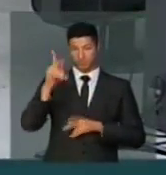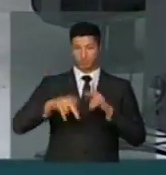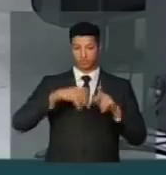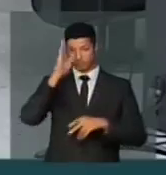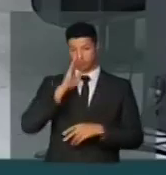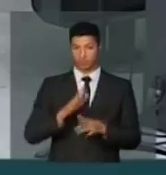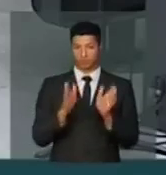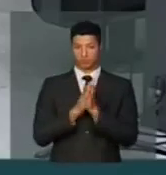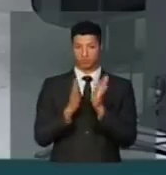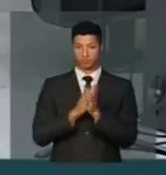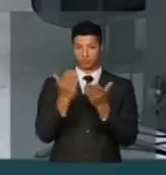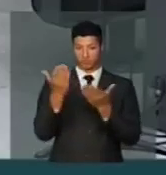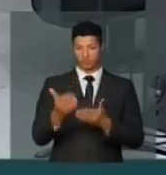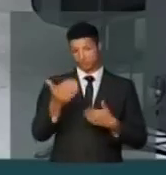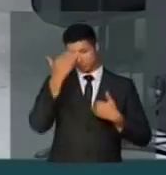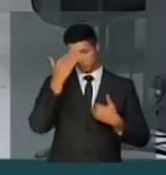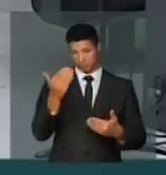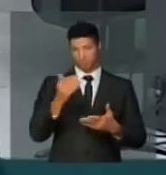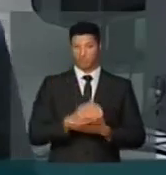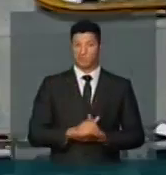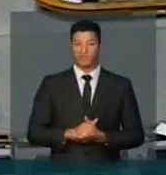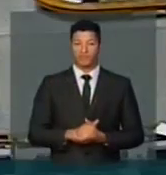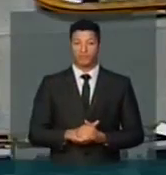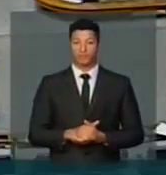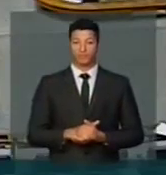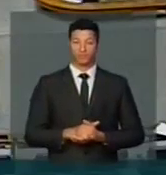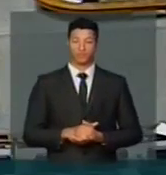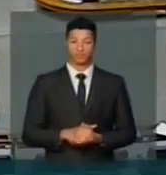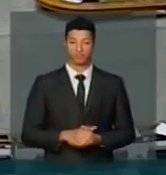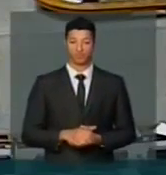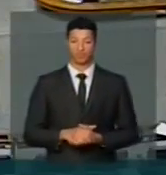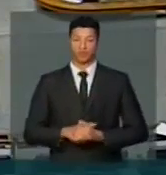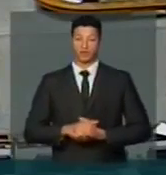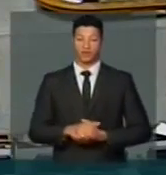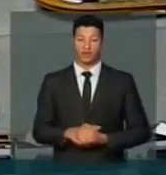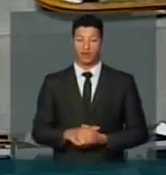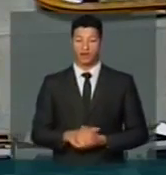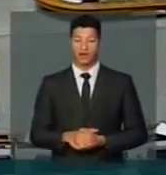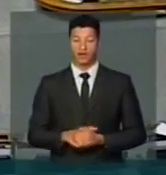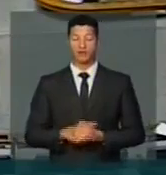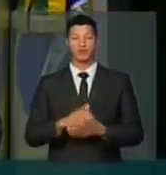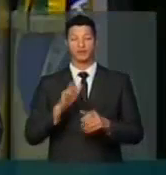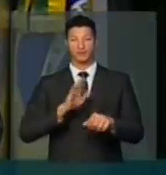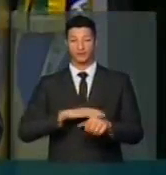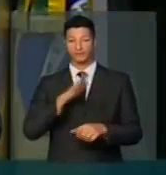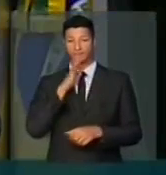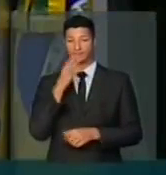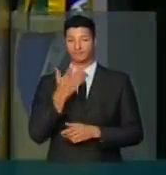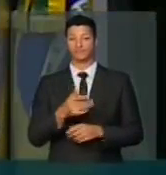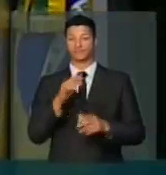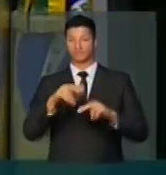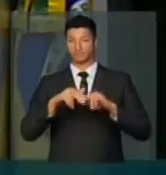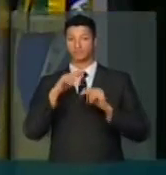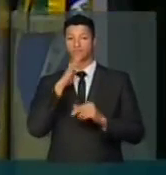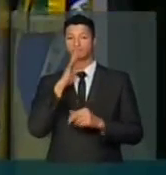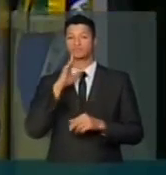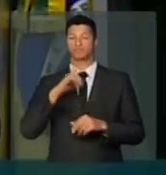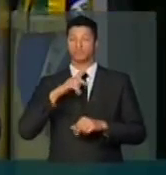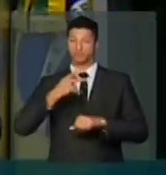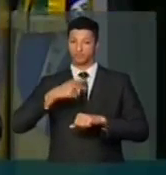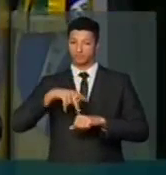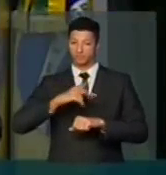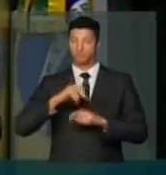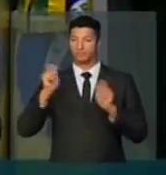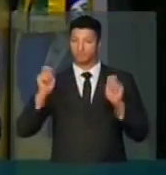brasileiro. Parabéns a Vossa Excelência, muito obrigado pela parte. Muito obrigado, deputado Betinho. Vossa Excelência, que aprendi a admirar logo no momento que conheci, pelo conhecimento que tem do país,